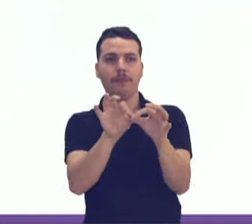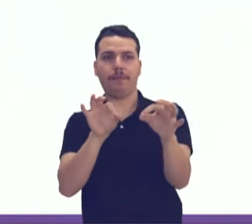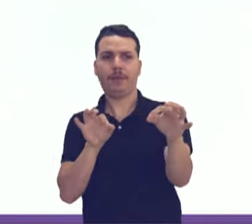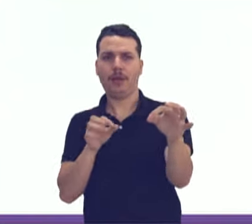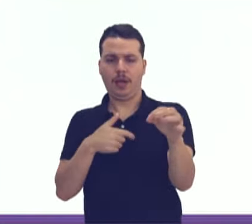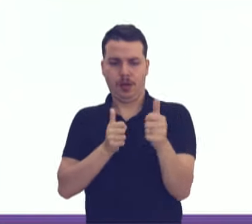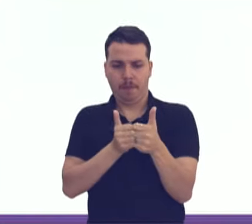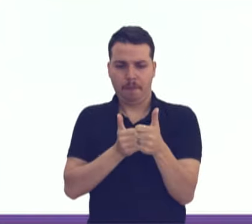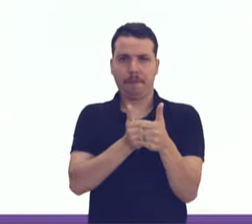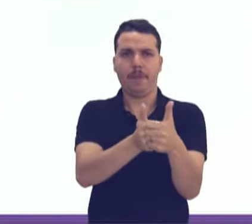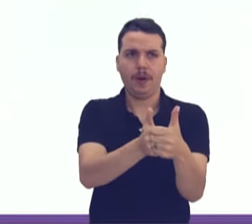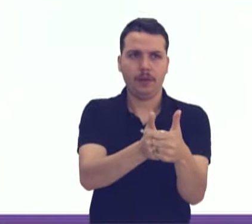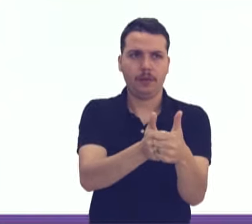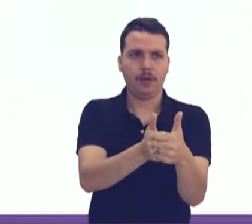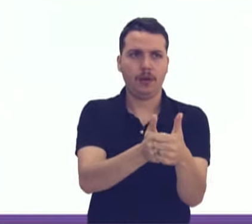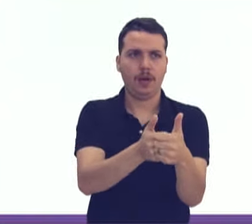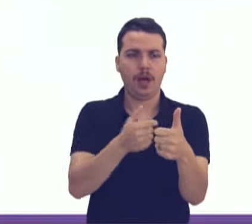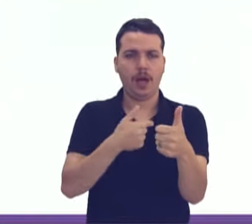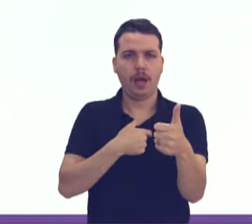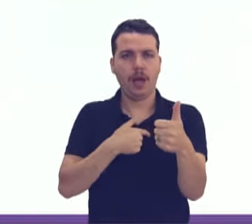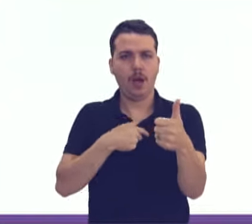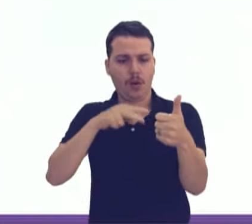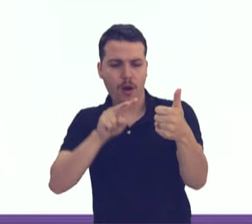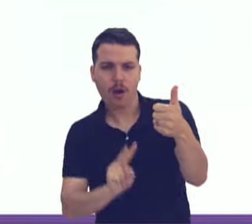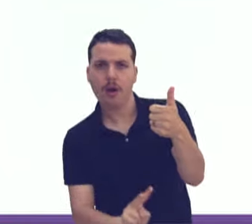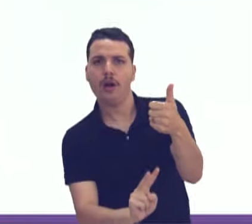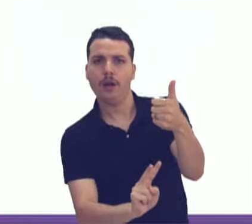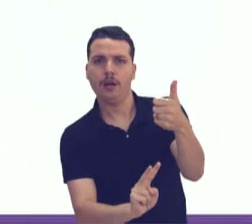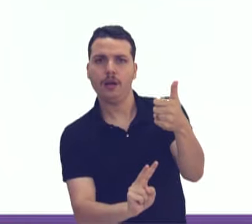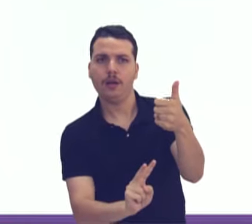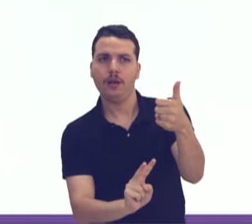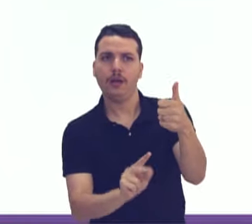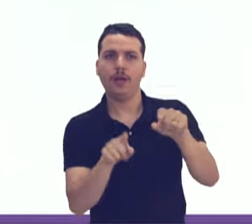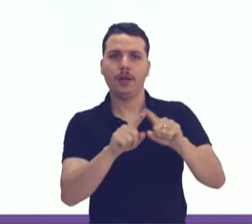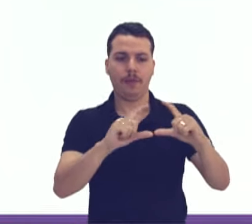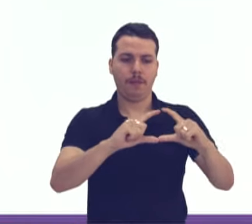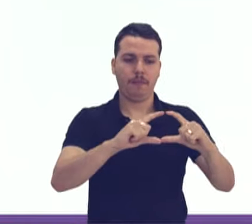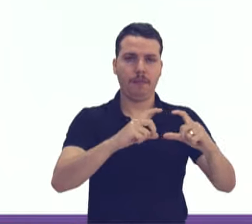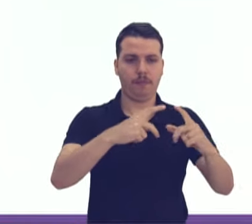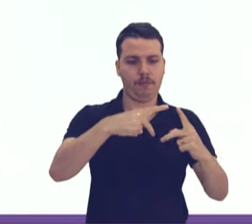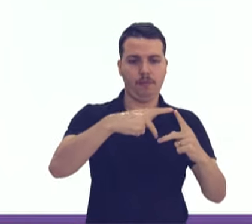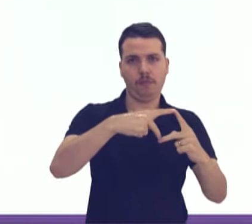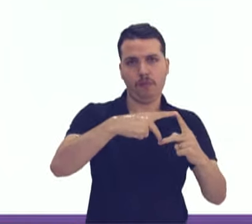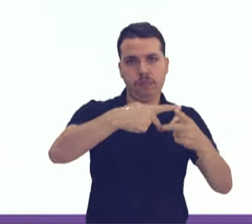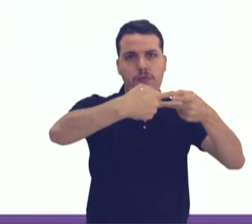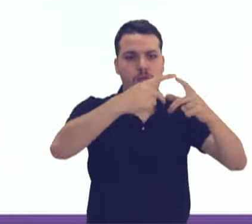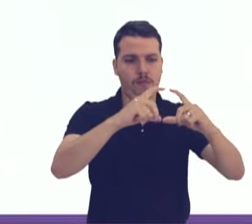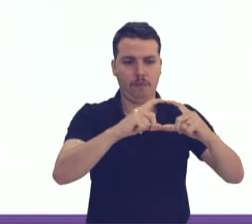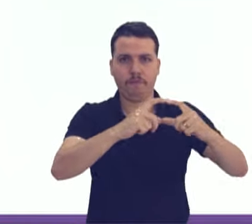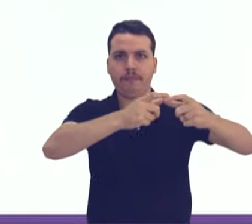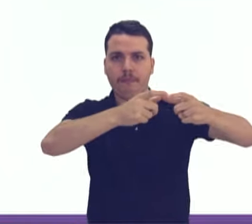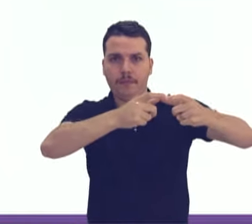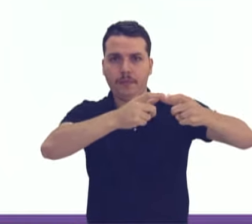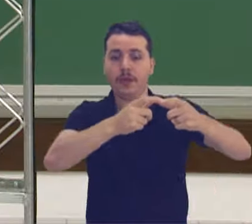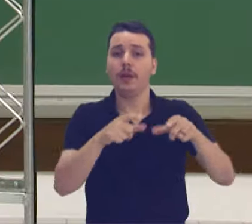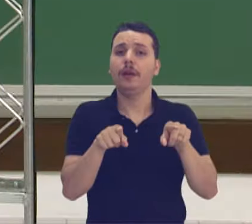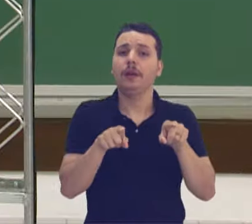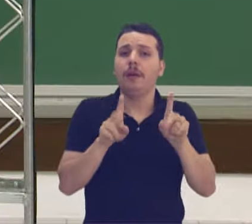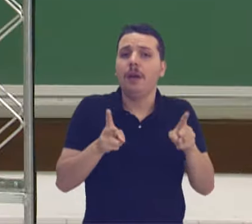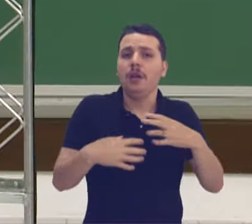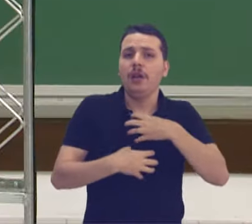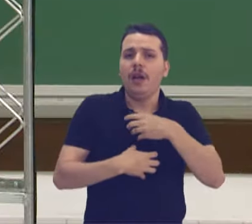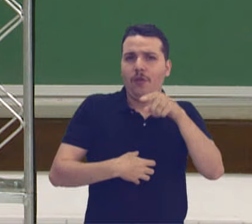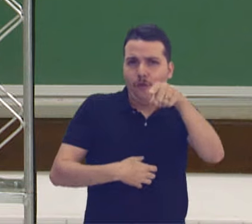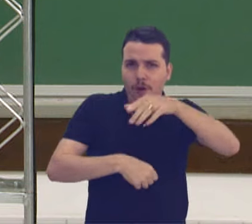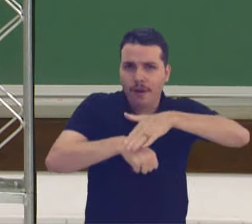próximo eu tô vendo mais para baixo a posição da figura também ela pode mudar certo da mesma maneira que se